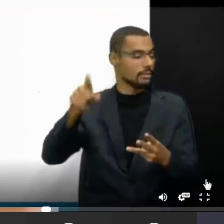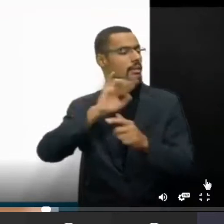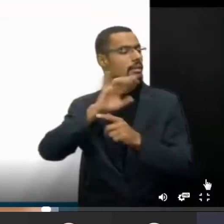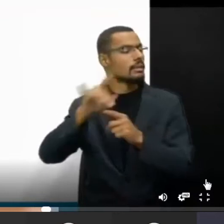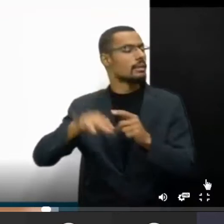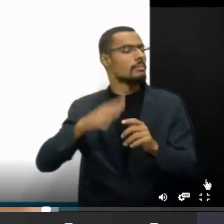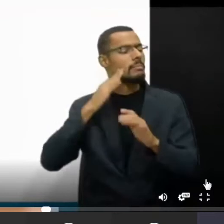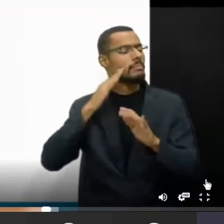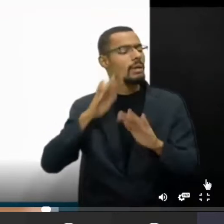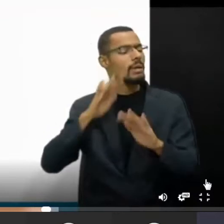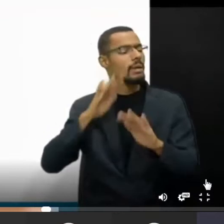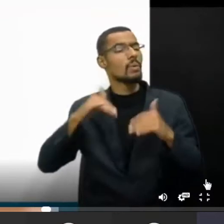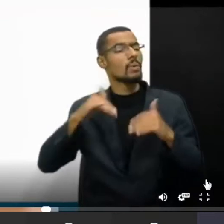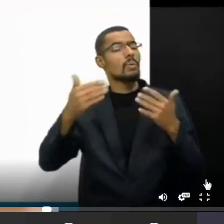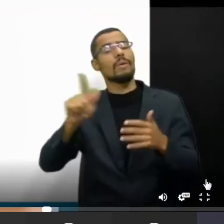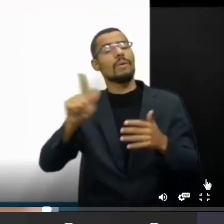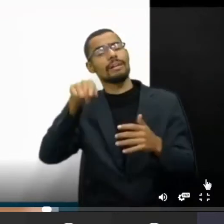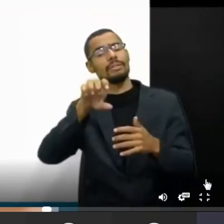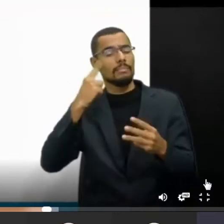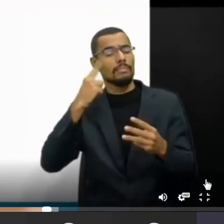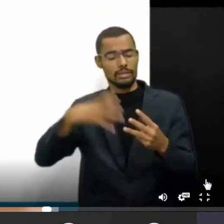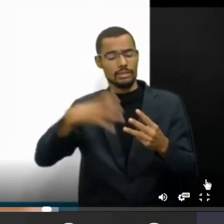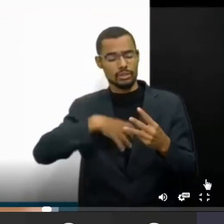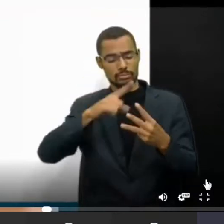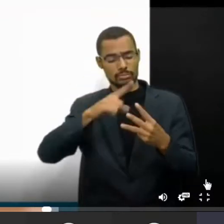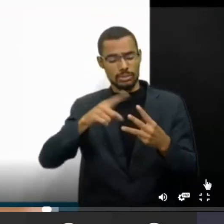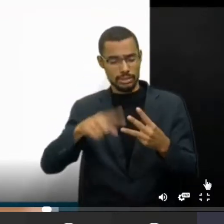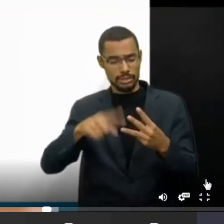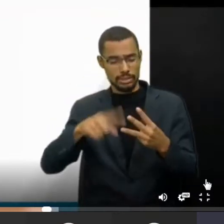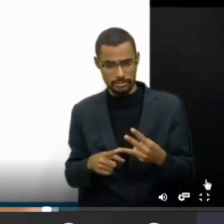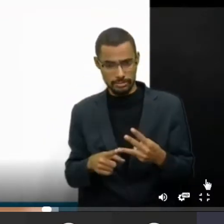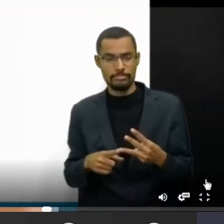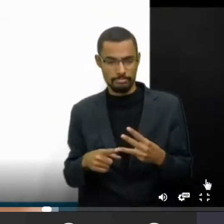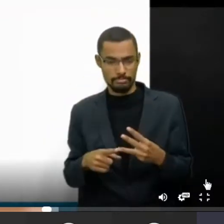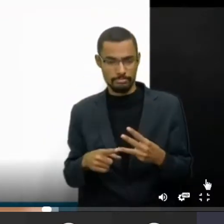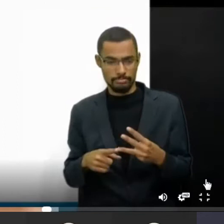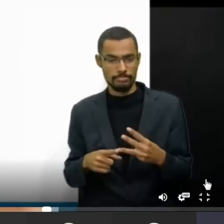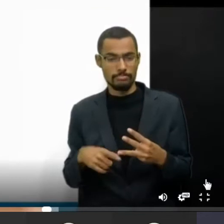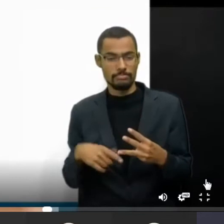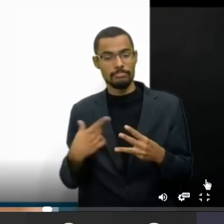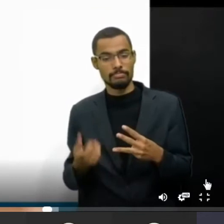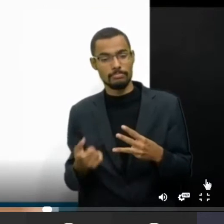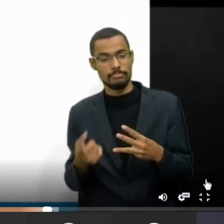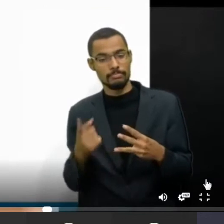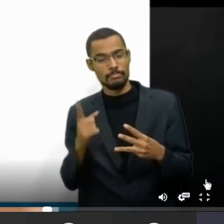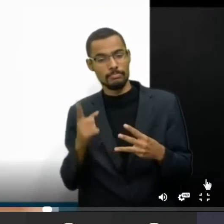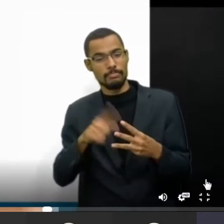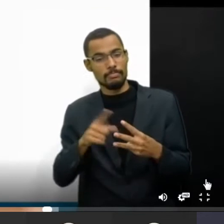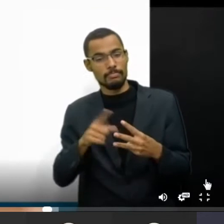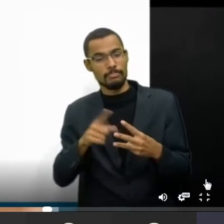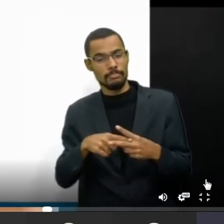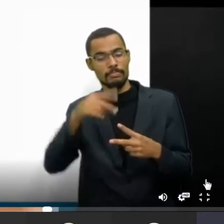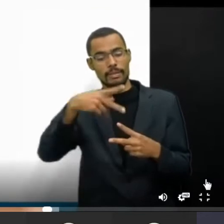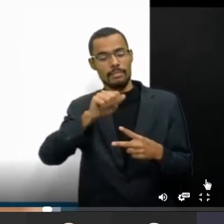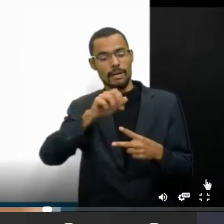Com relação às glândulas, nós temos três tipos de glândulas. Eu tenho as